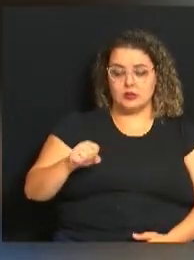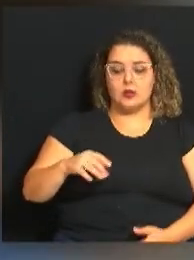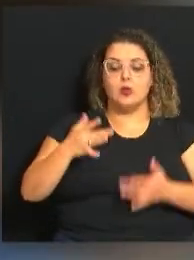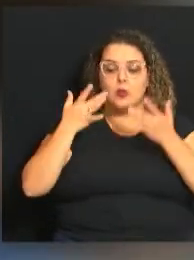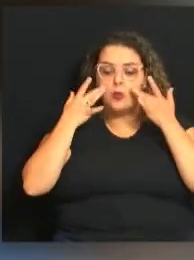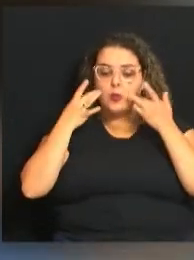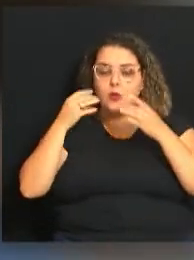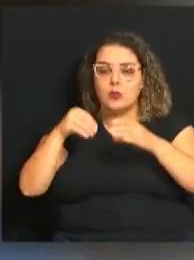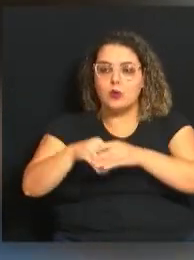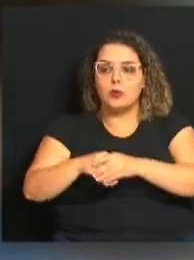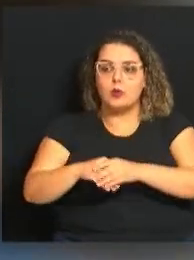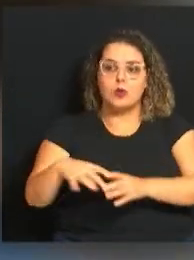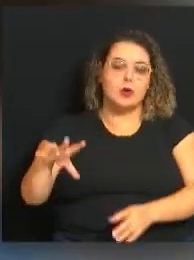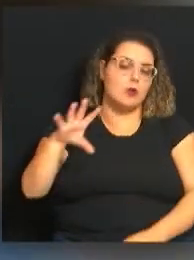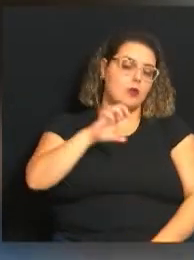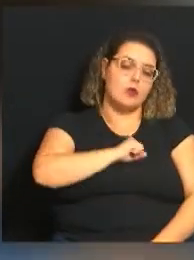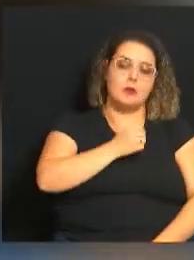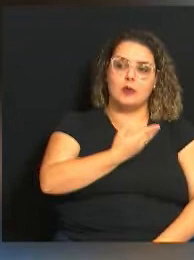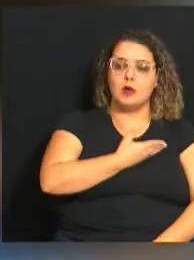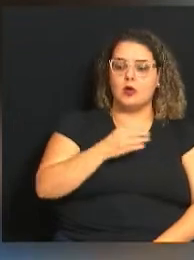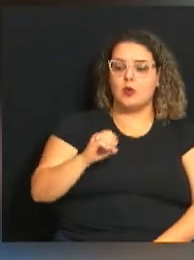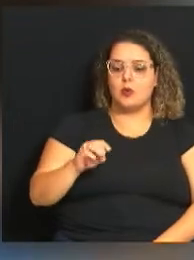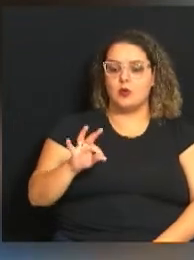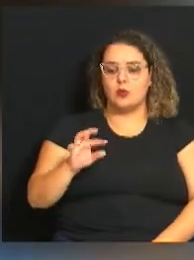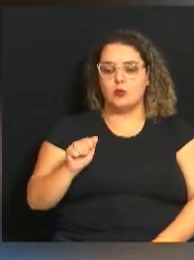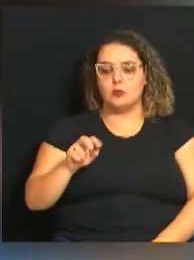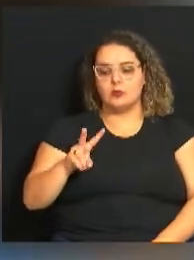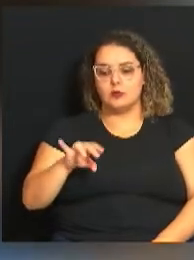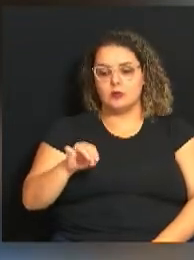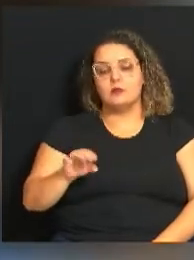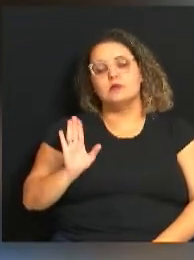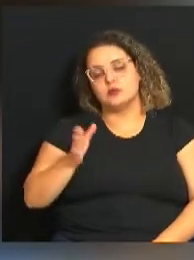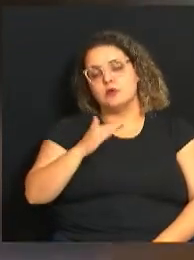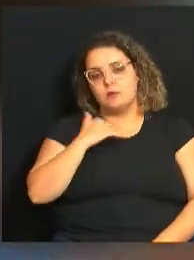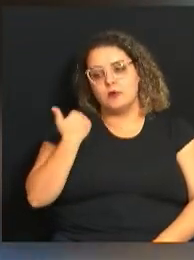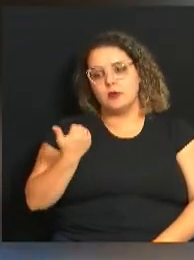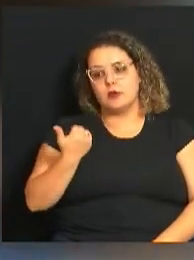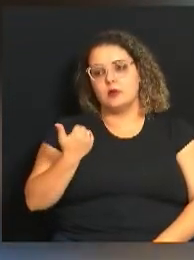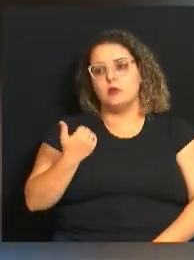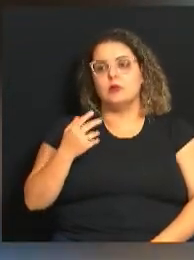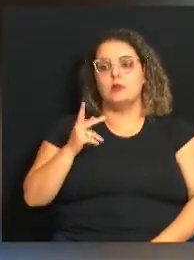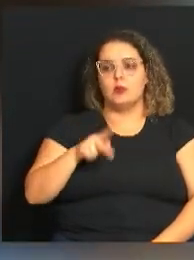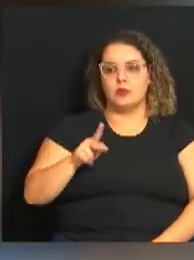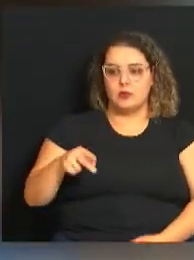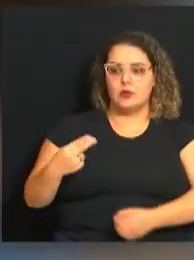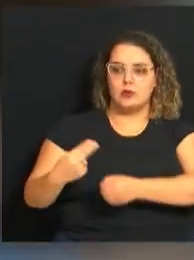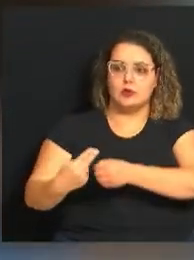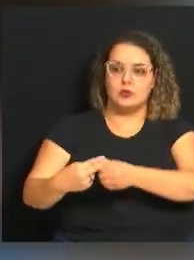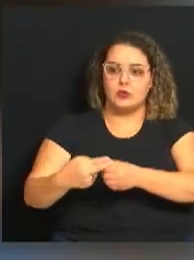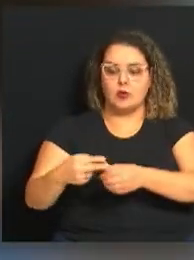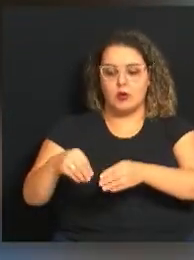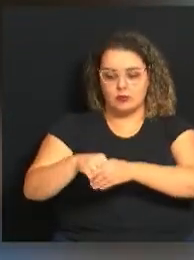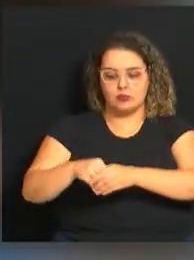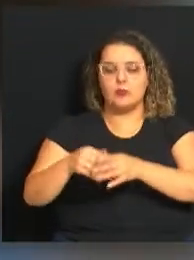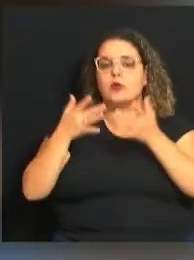um queridíssimo amigo, Otávio Burnier, já falecido, professor na Unicamp. Teatro interno continua com o